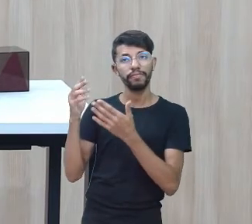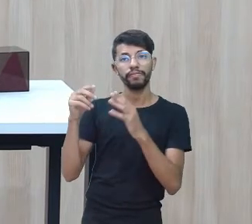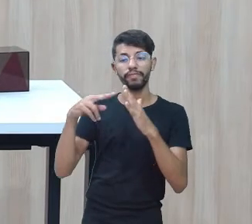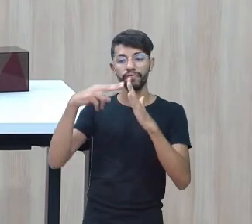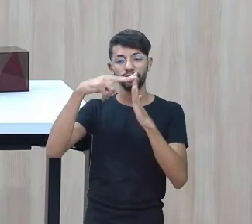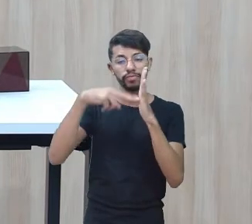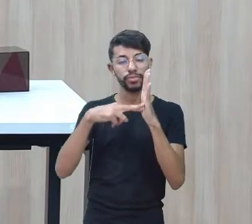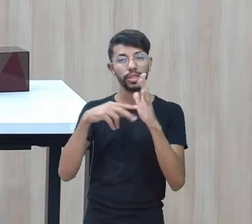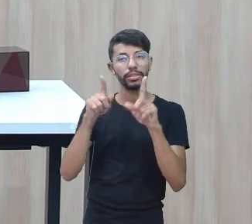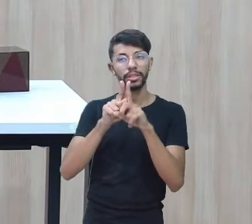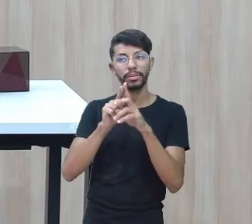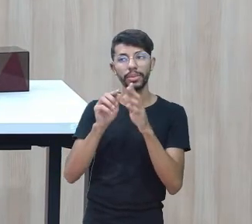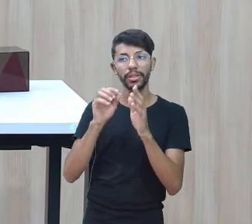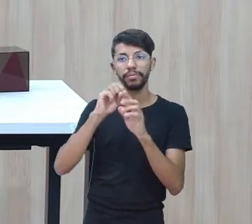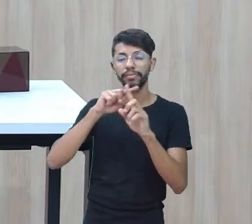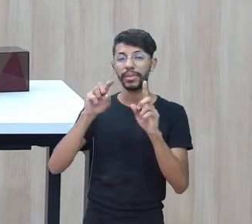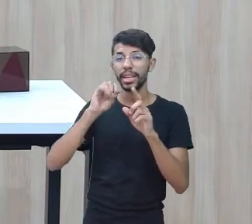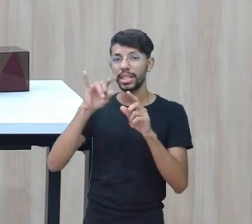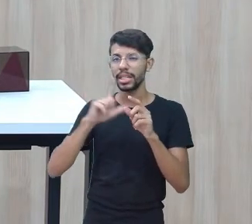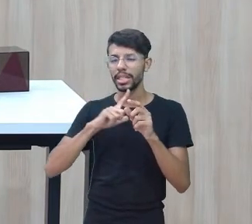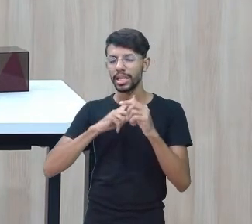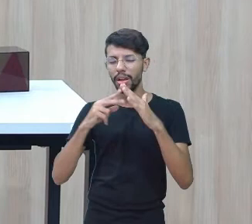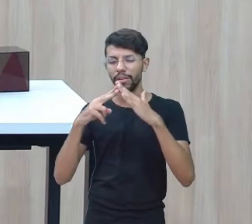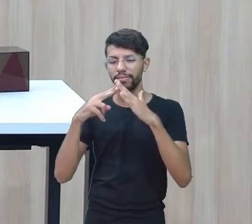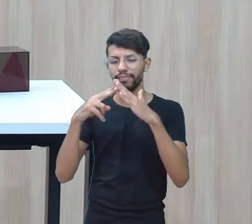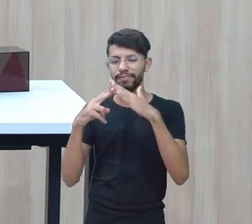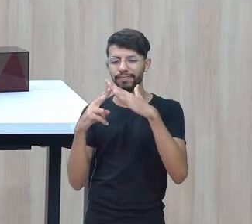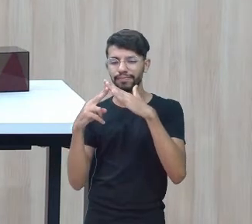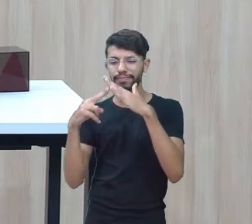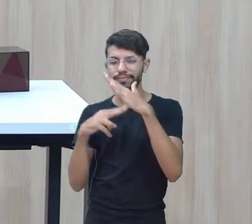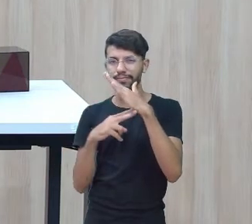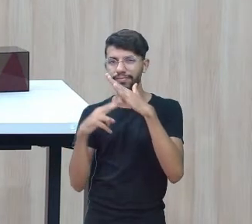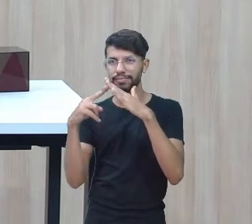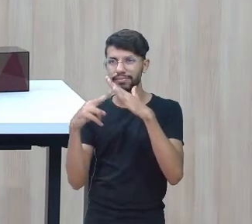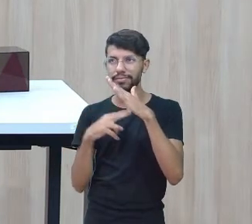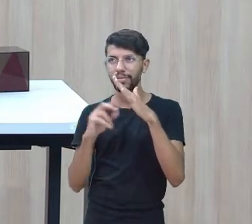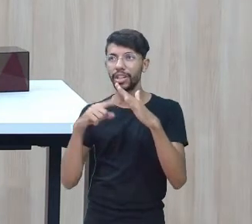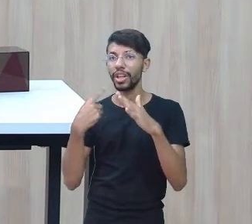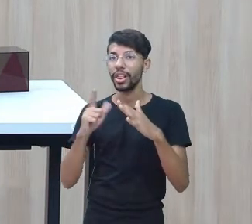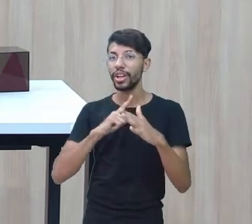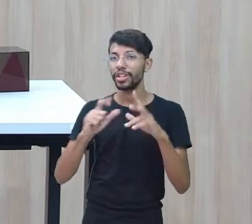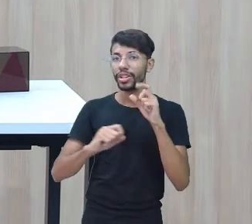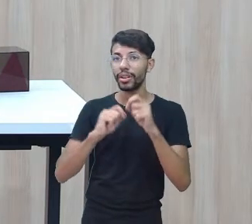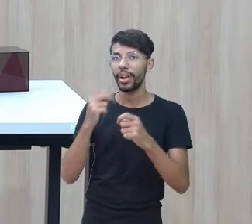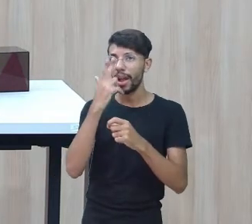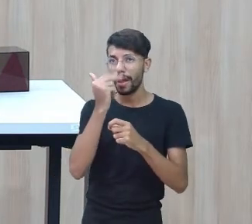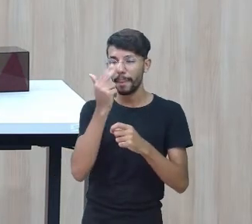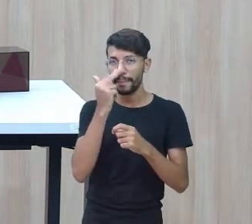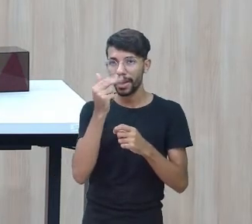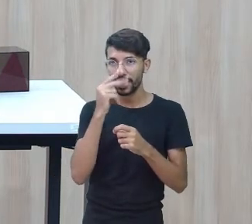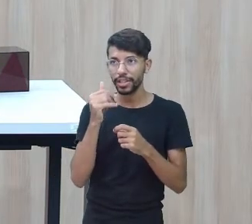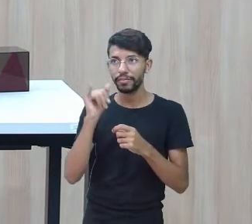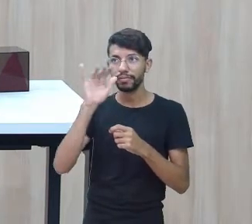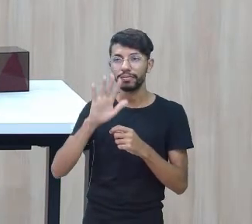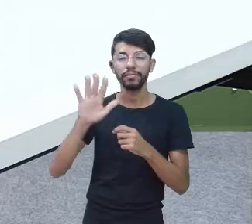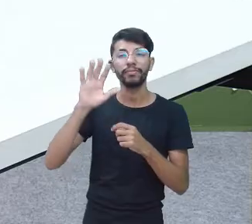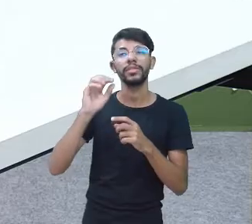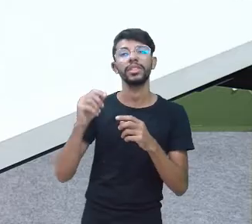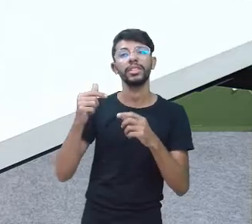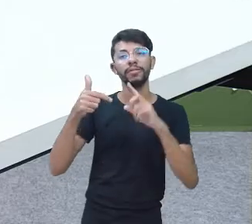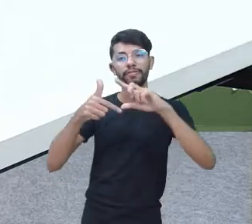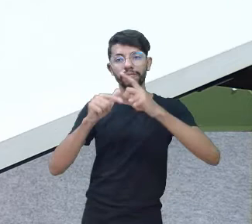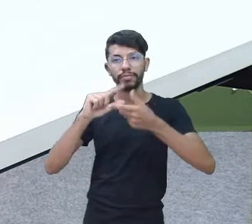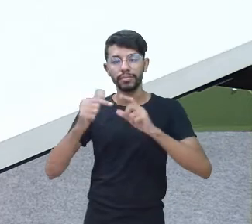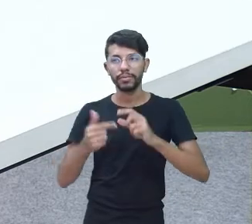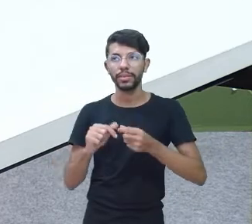Mas se ele sofrer uma inclinaçãozinha para o lado assim, ó, a gente vai ter as mesmas figuras em cima e embaixo, só que as faces laterais